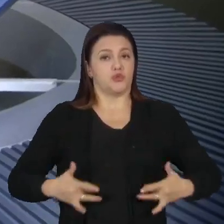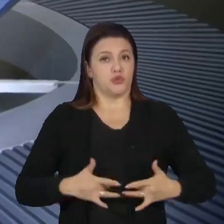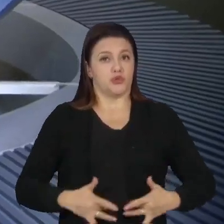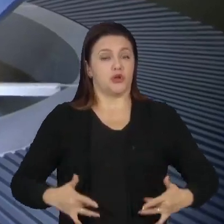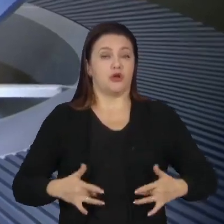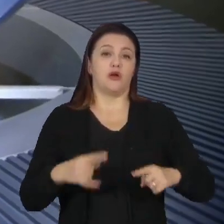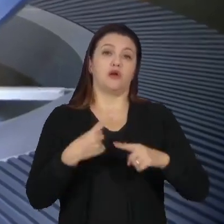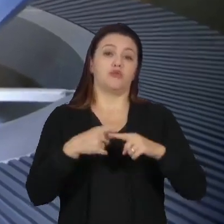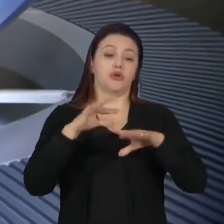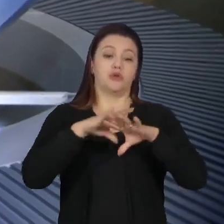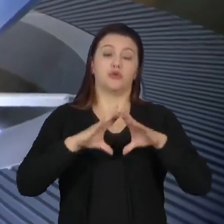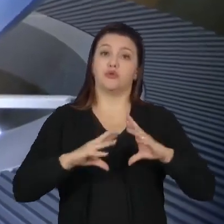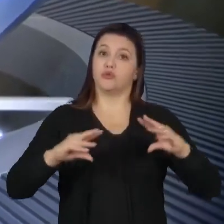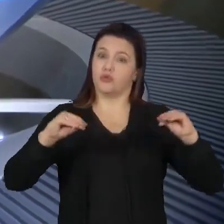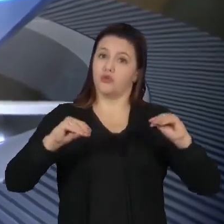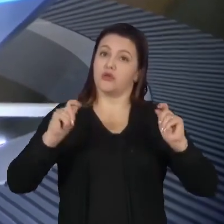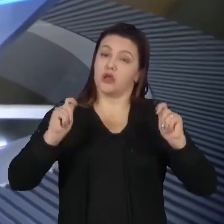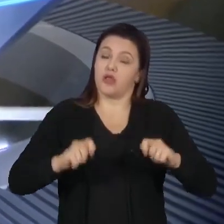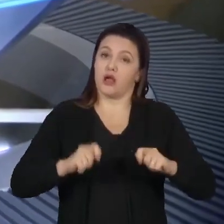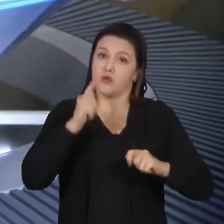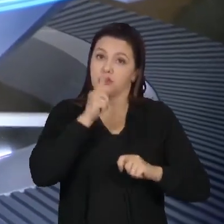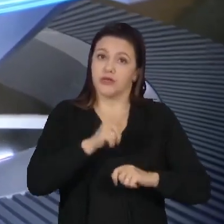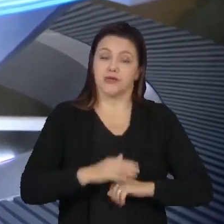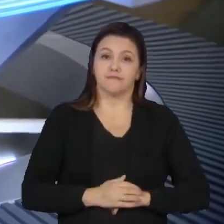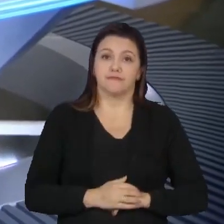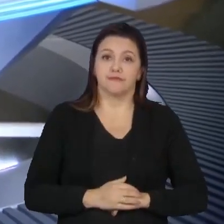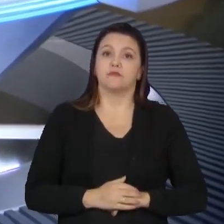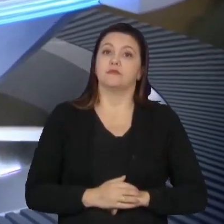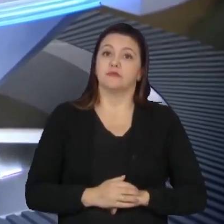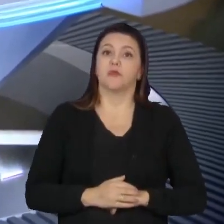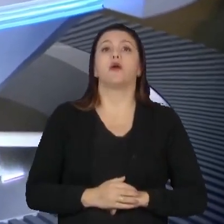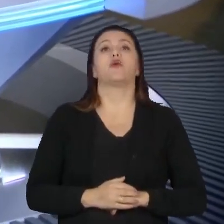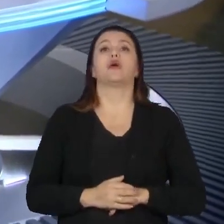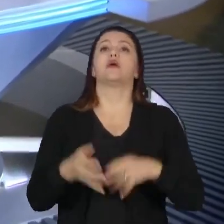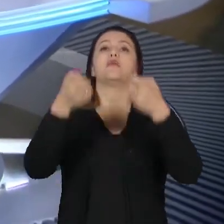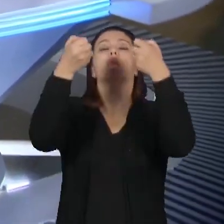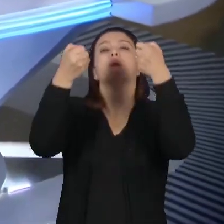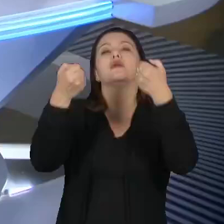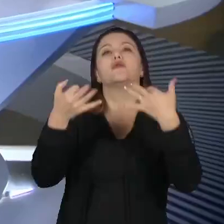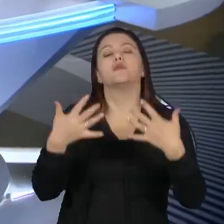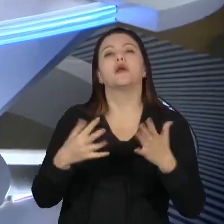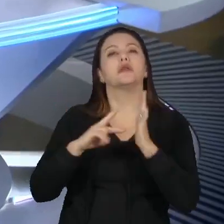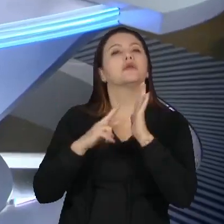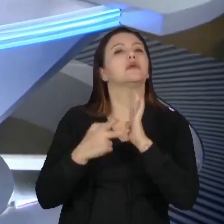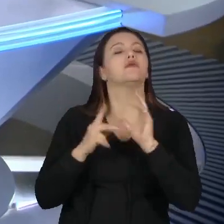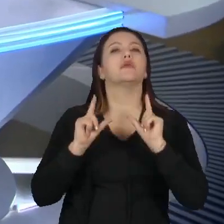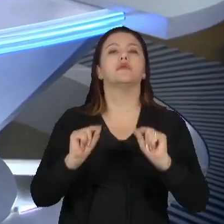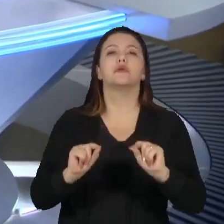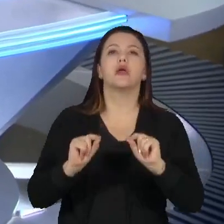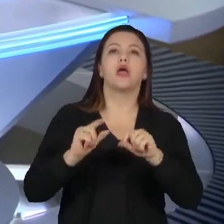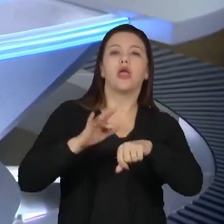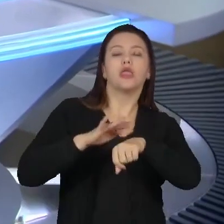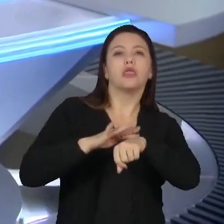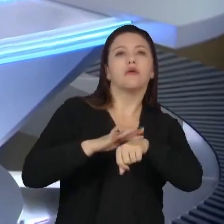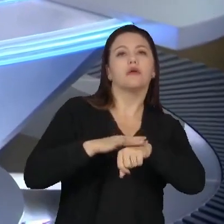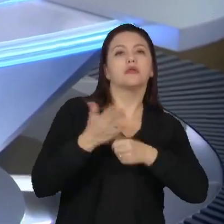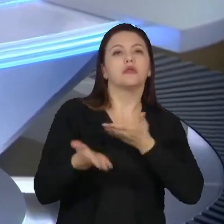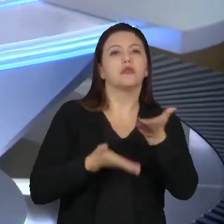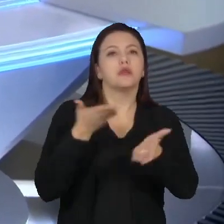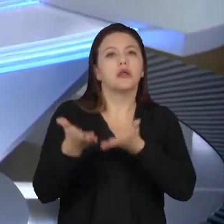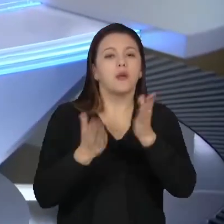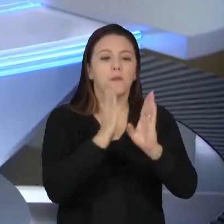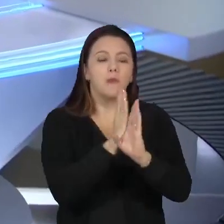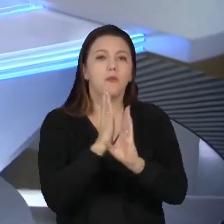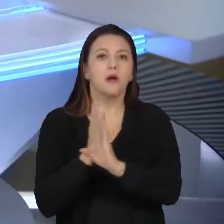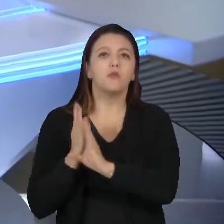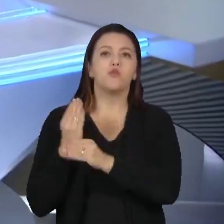de cura são maiores. Pois é, para explicar o que é a doença, o diagnóstico, os métodos de tratamento e principalmente